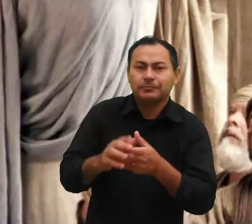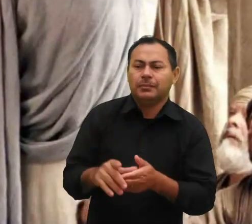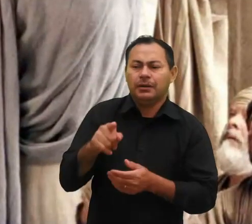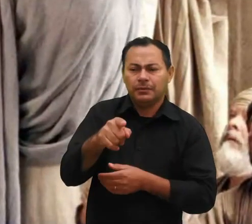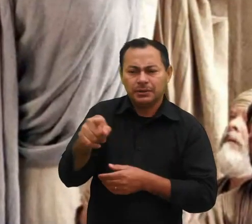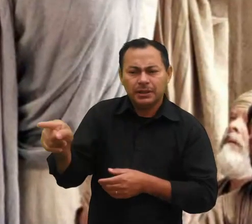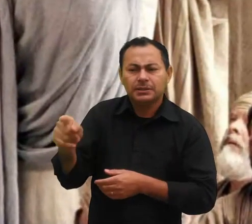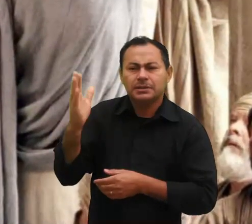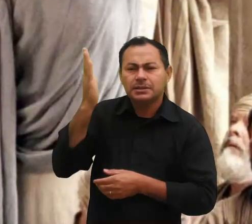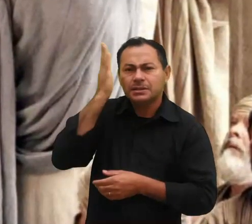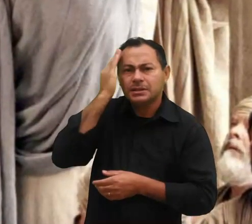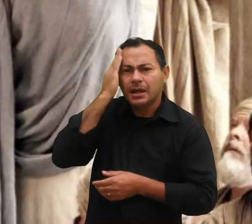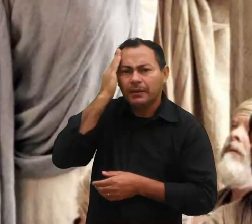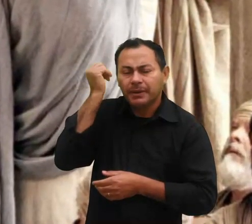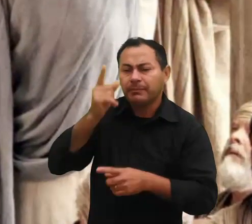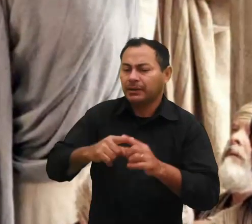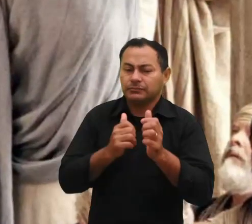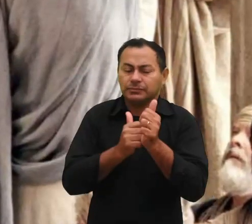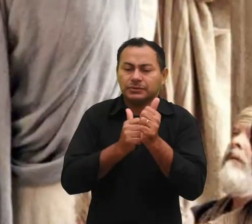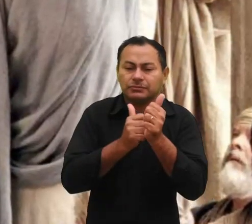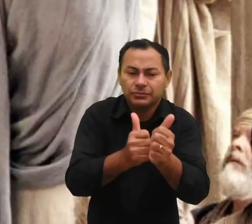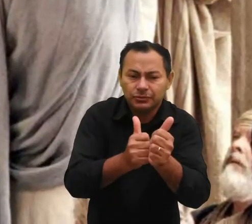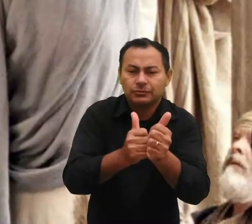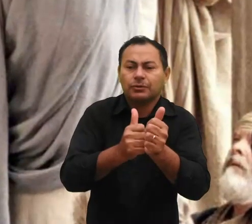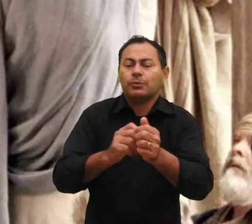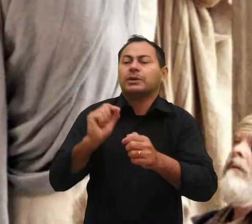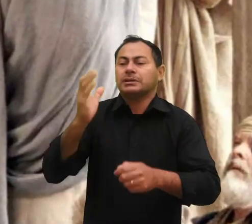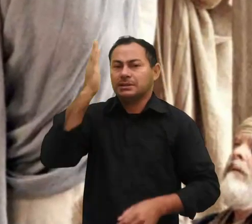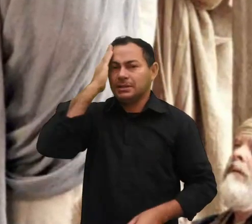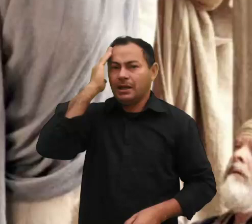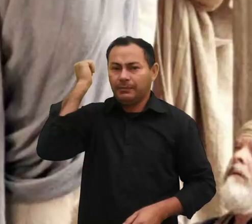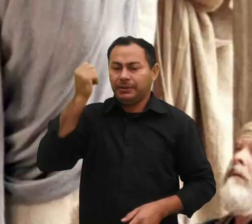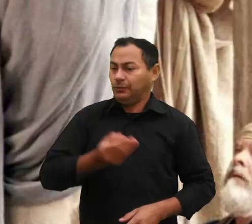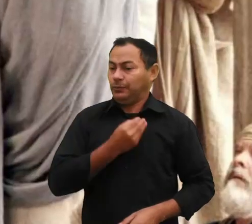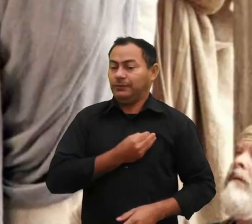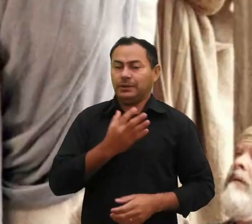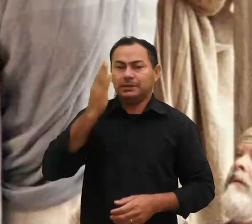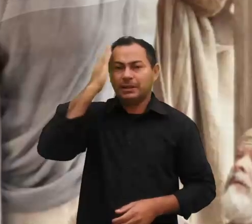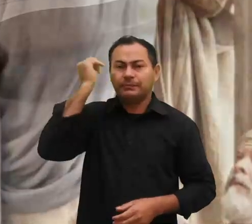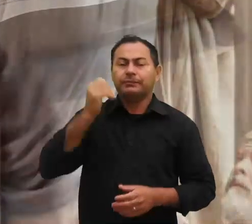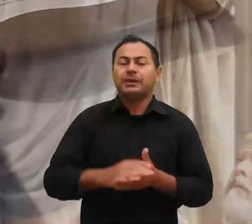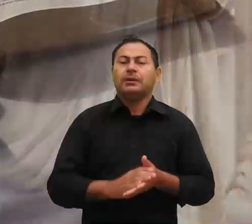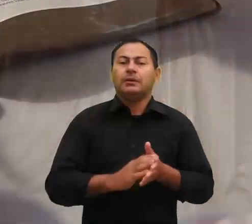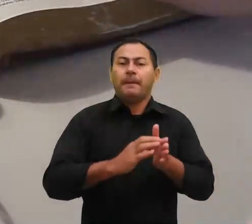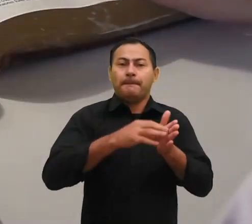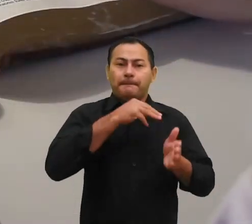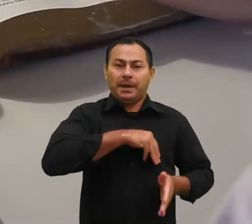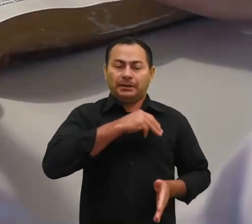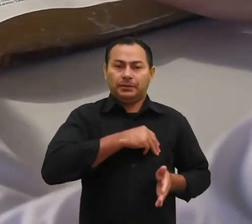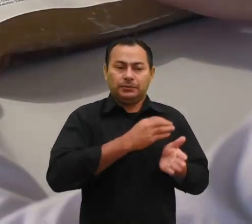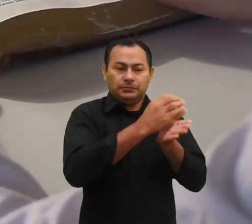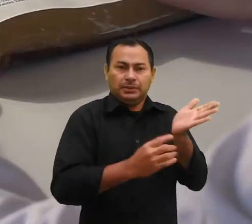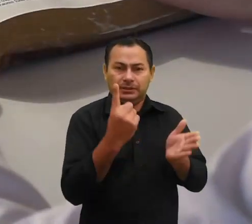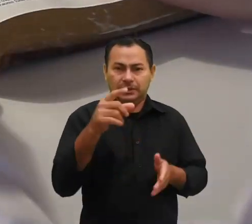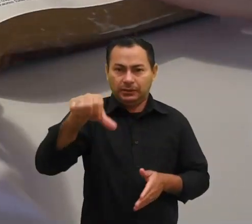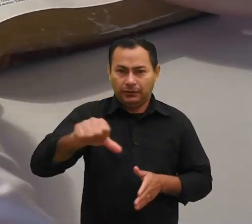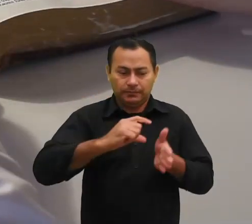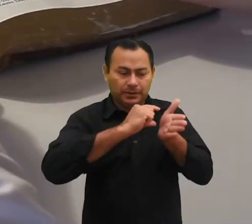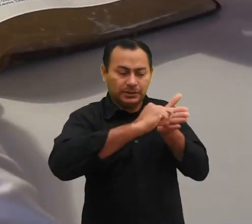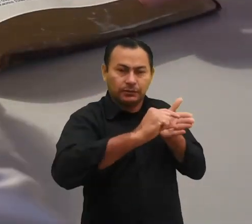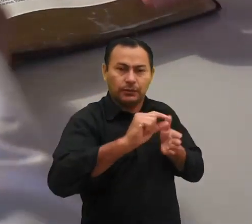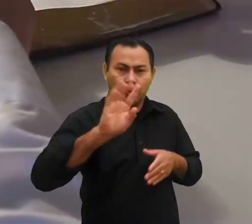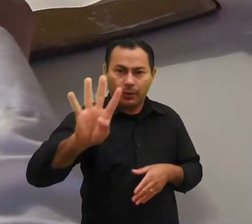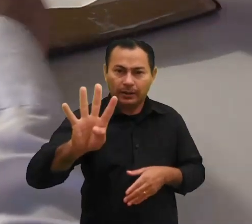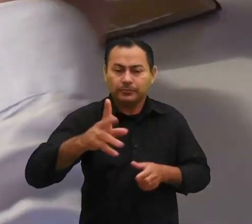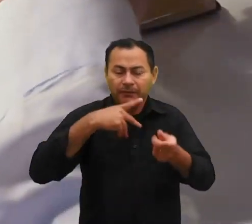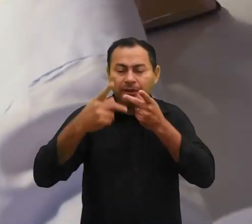dizendo para eles: vocês sabem, só que não seguem o que sabem. Ainda em Mateus capítulo 19, versículo 4, eles